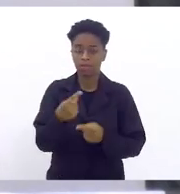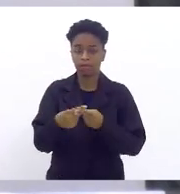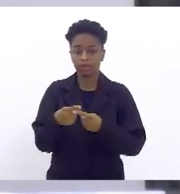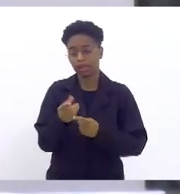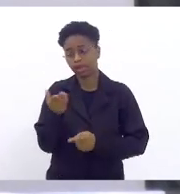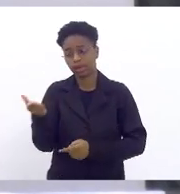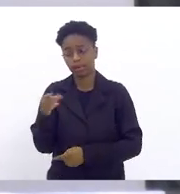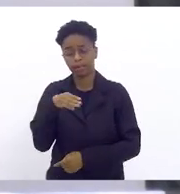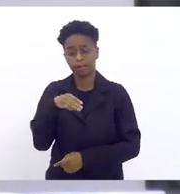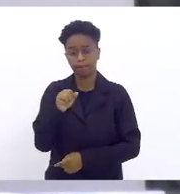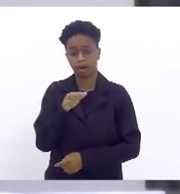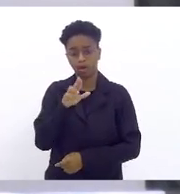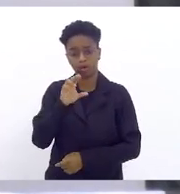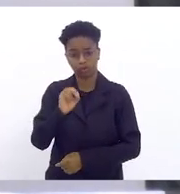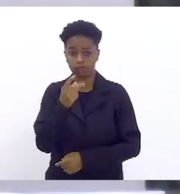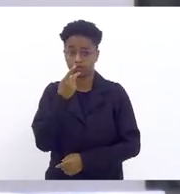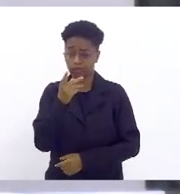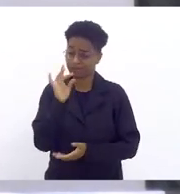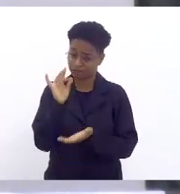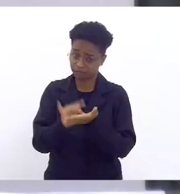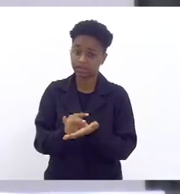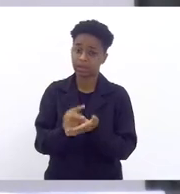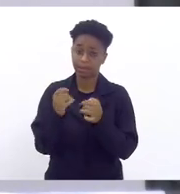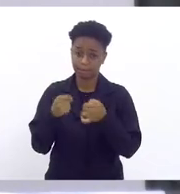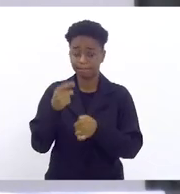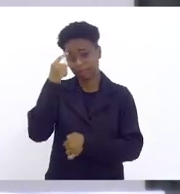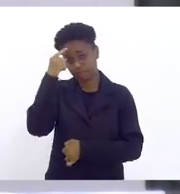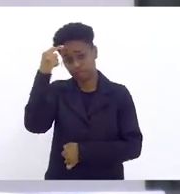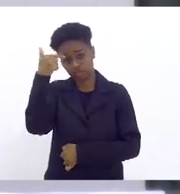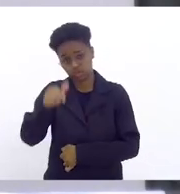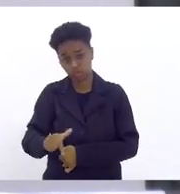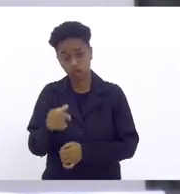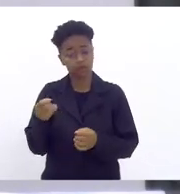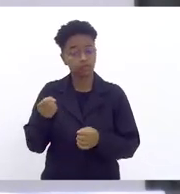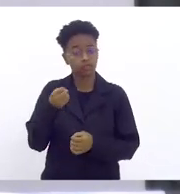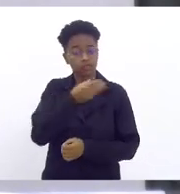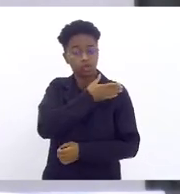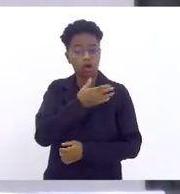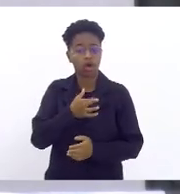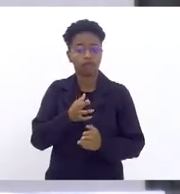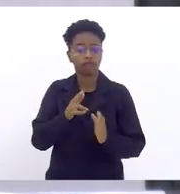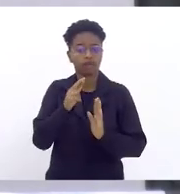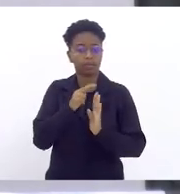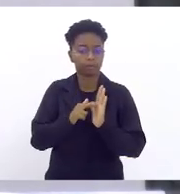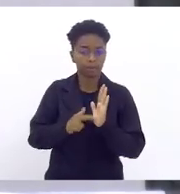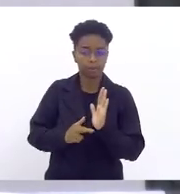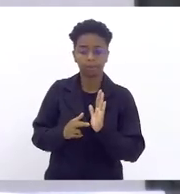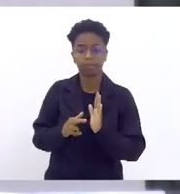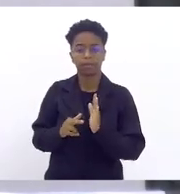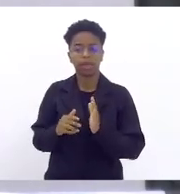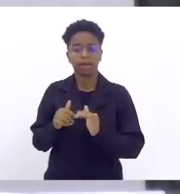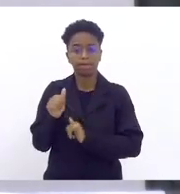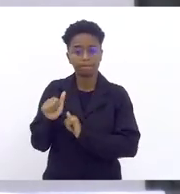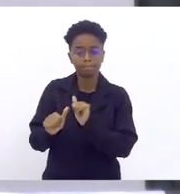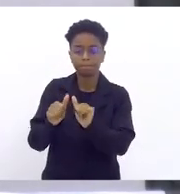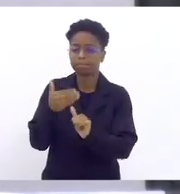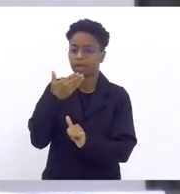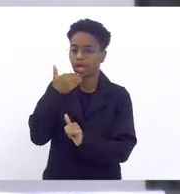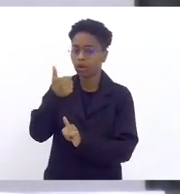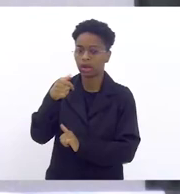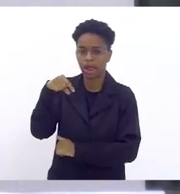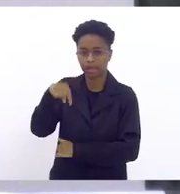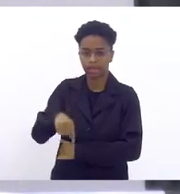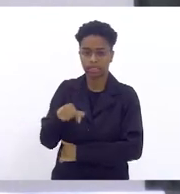Mauro Osório falou é fato é preciso repensar um novo regime de recuperação fiscal para o nosso Estado do Rio de Janeiro